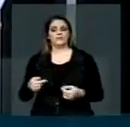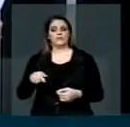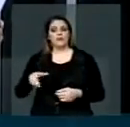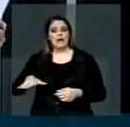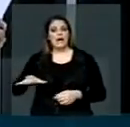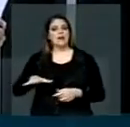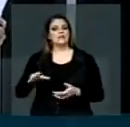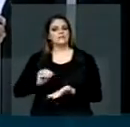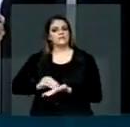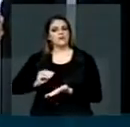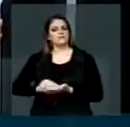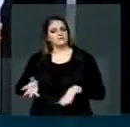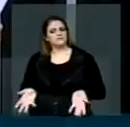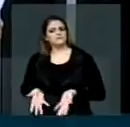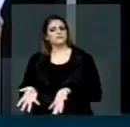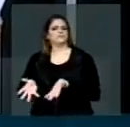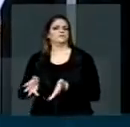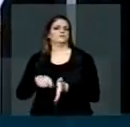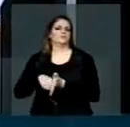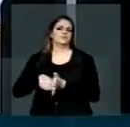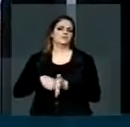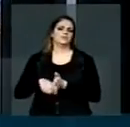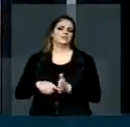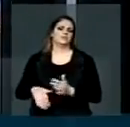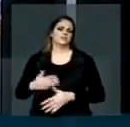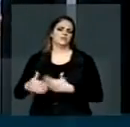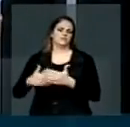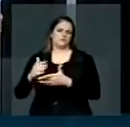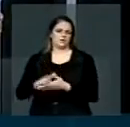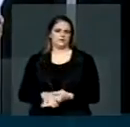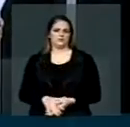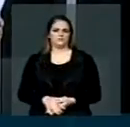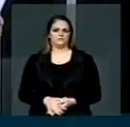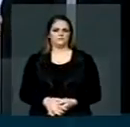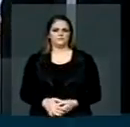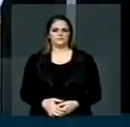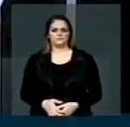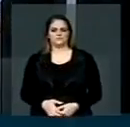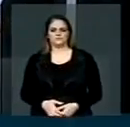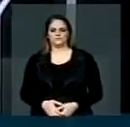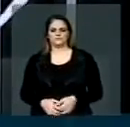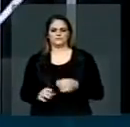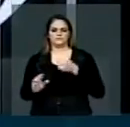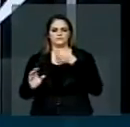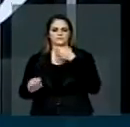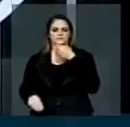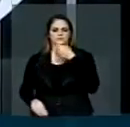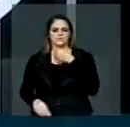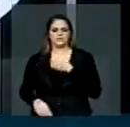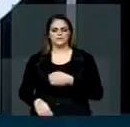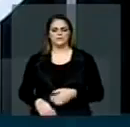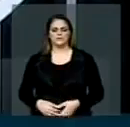e estimular o esforço em pesquisa e desenvolvimento, com a participação direta das...